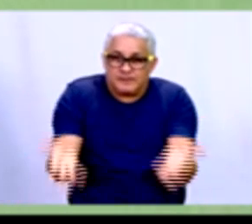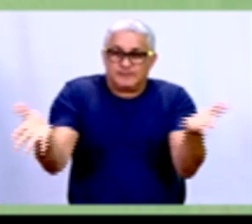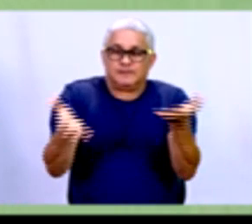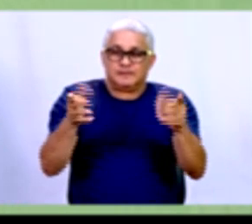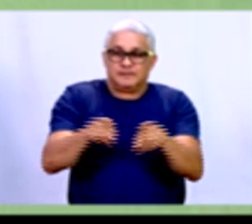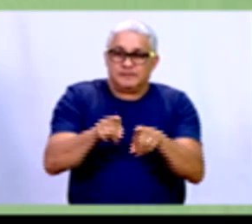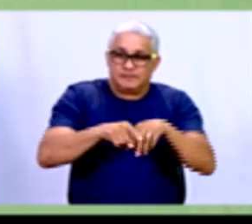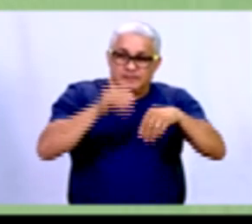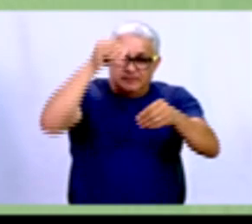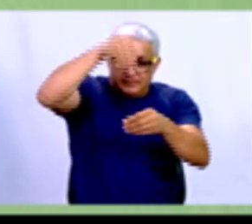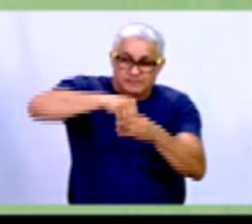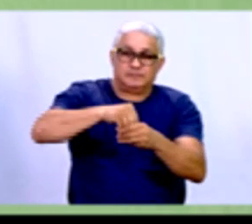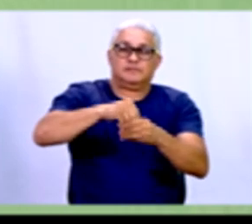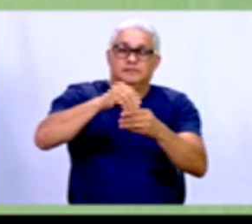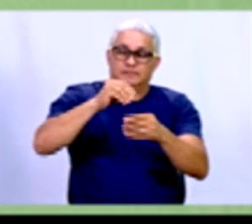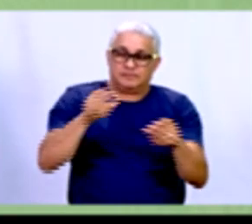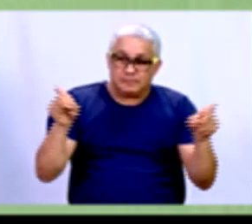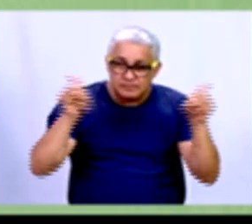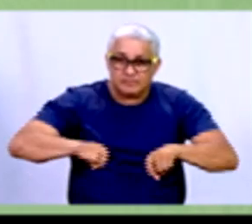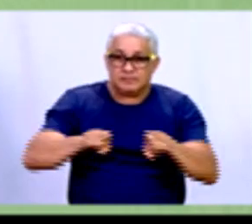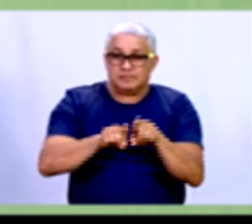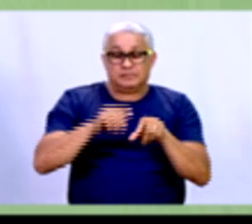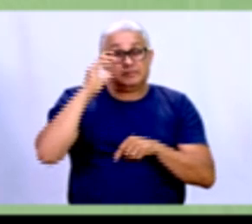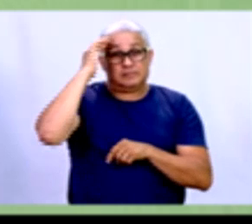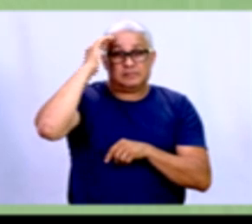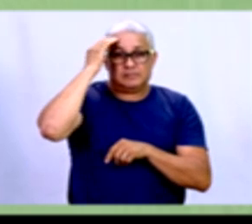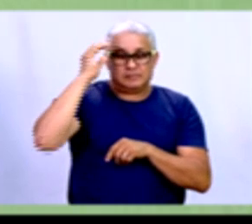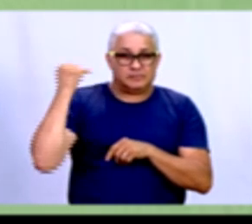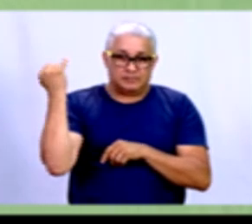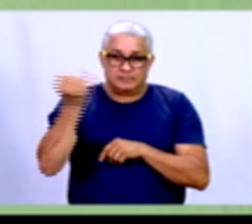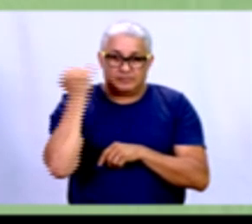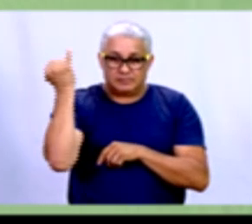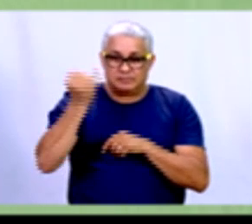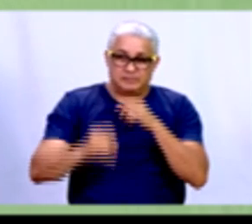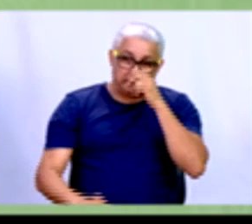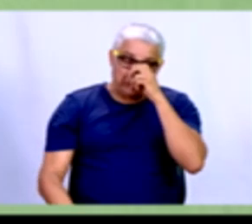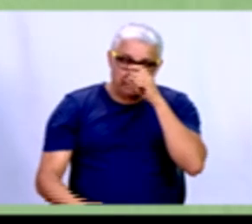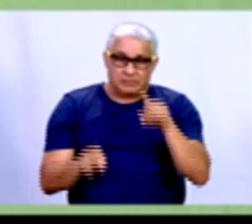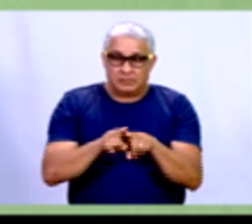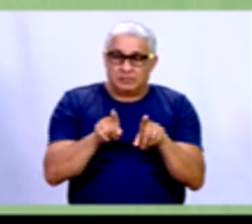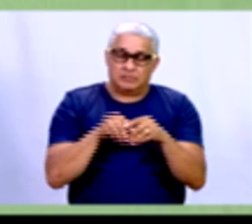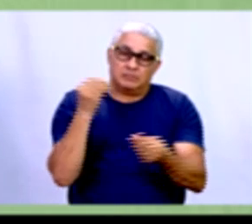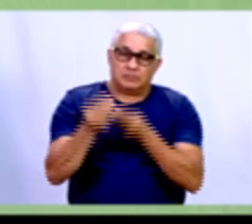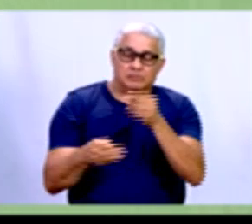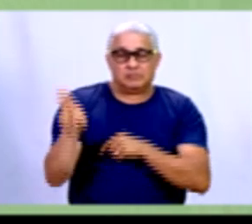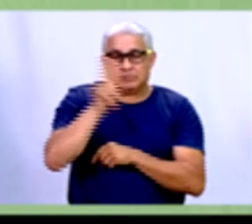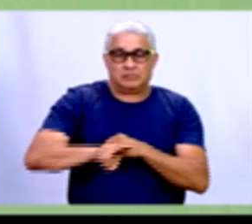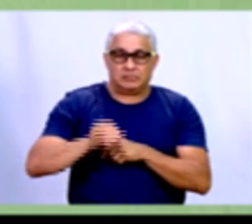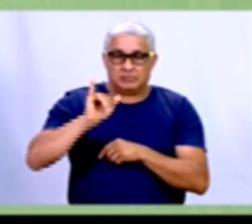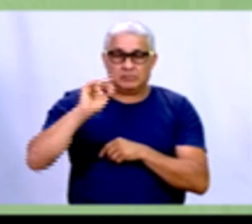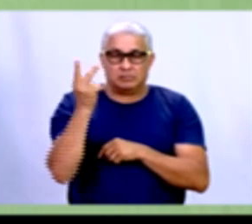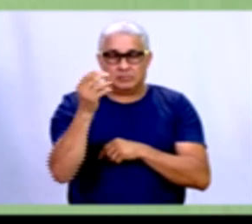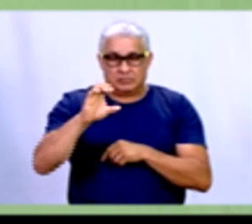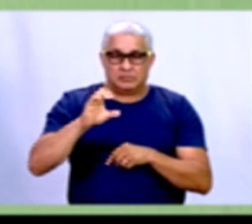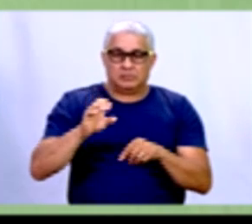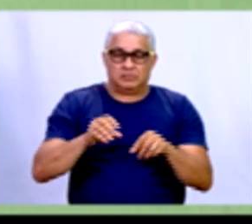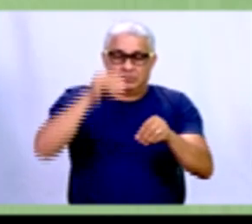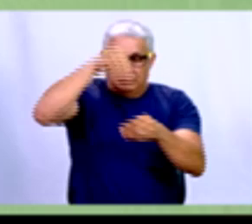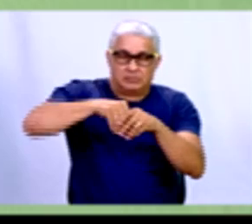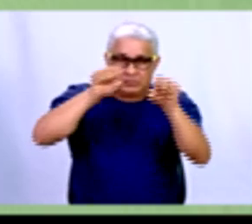homem-máquina, compreender a importância, o impacto e a aplicação do IHC em